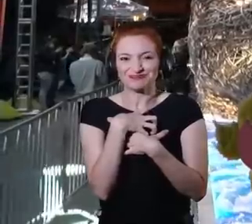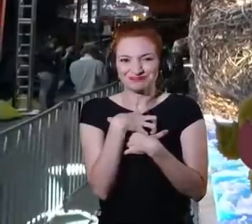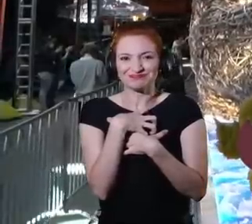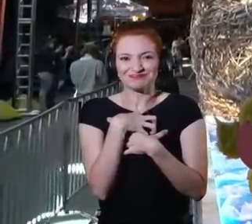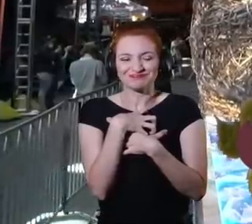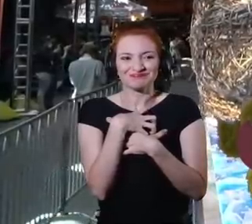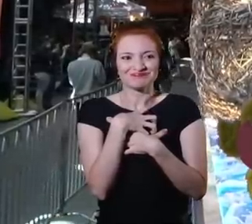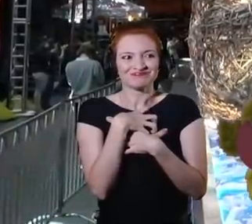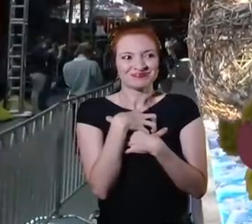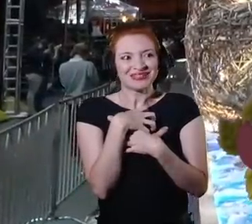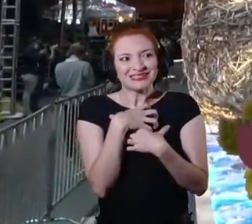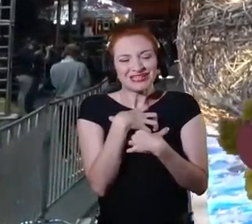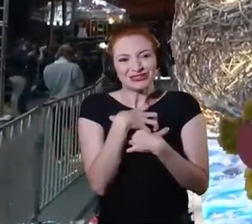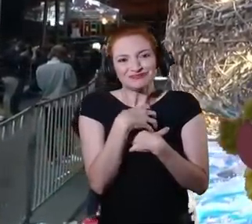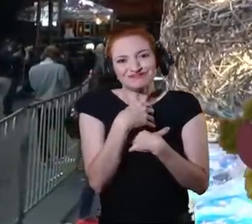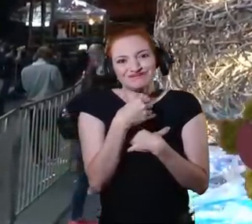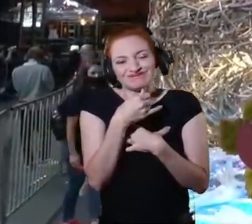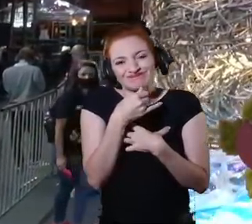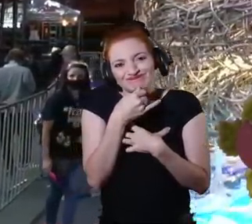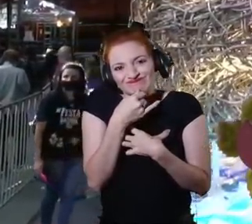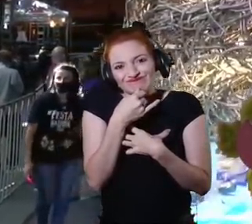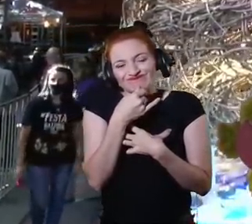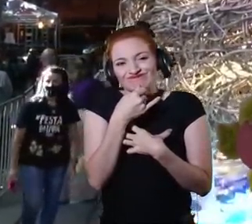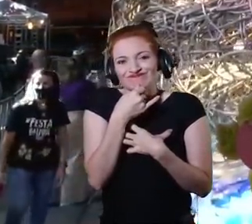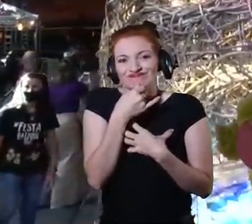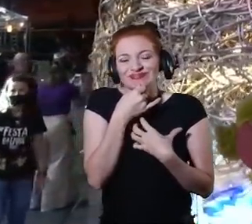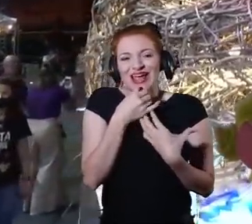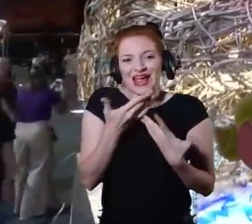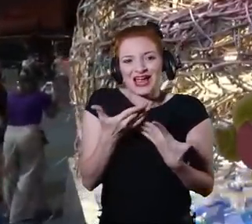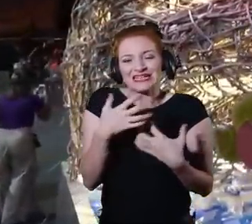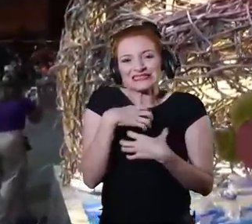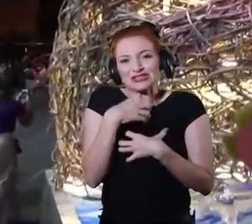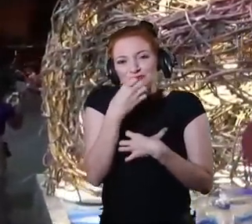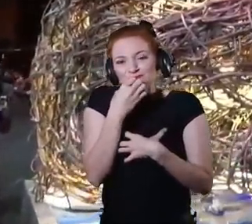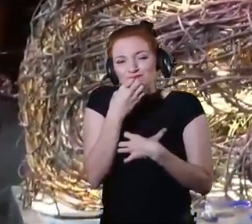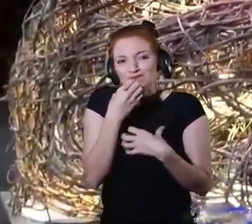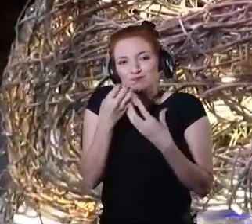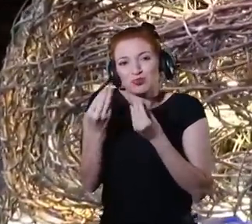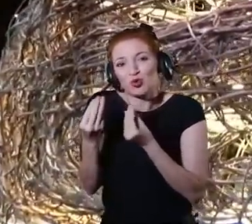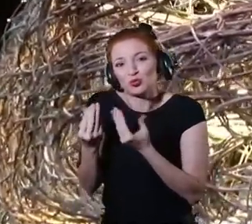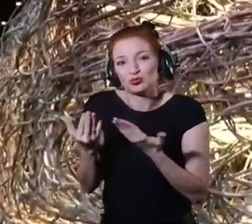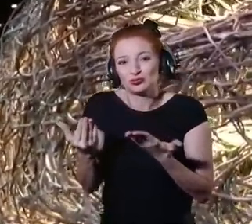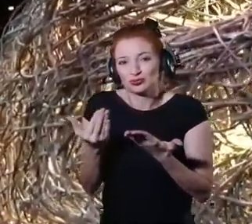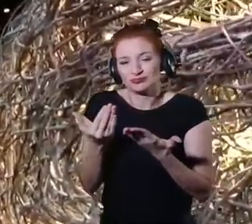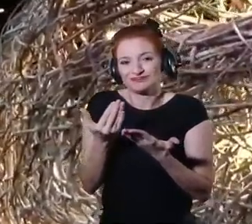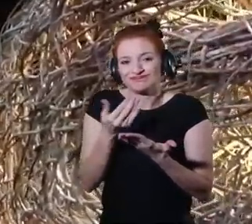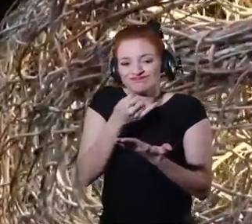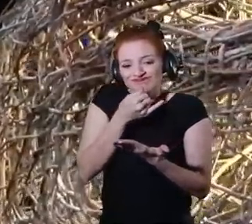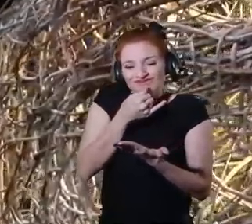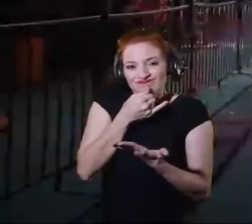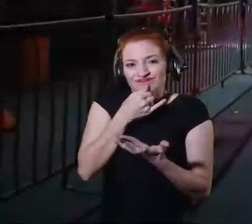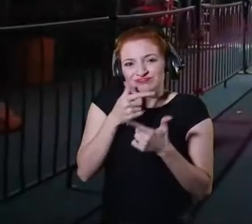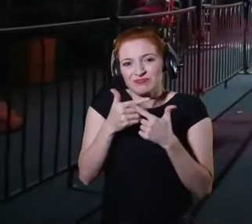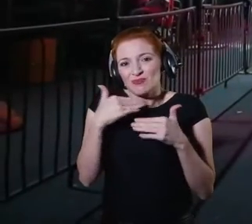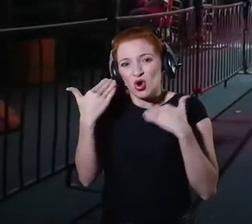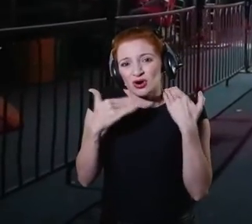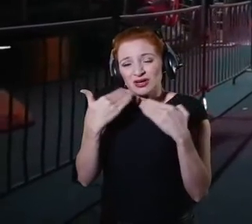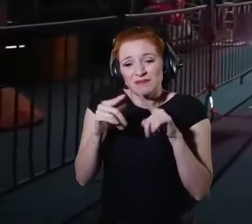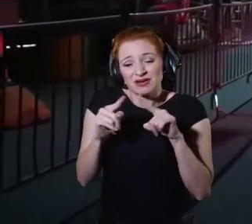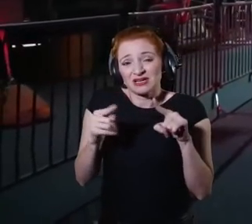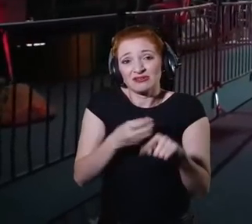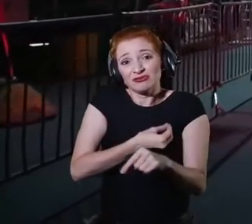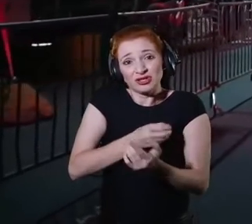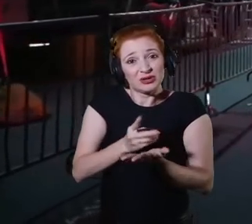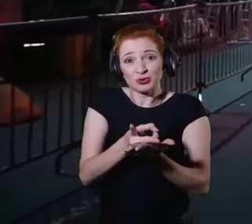Nossos sentimentos a todas as famílias que perderam também entes queridos, porque a vida que segue, a vida deve ser tratada